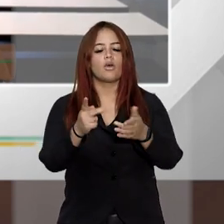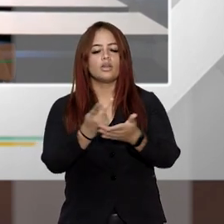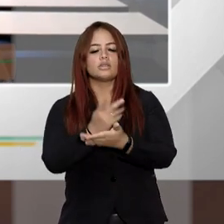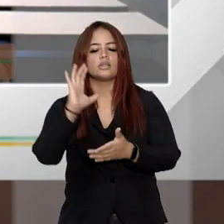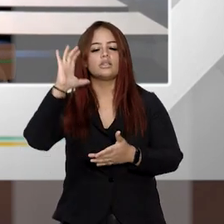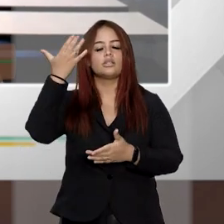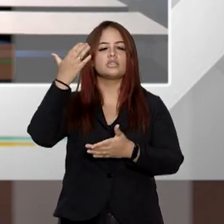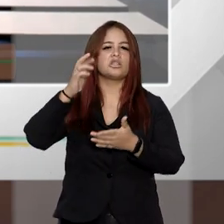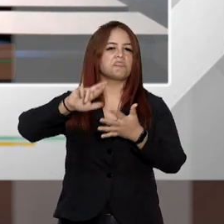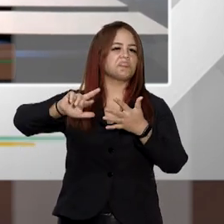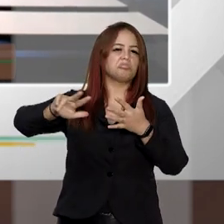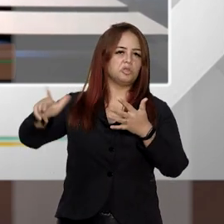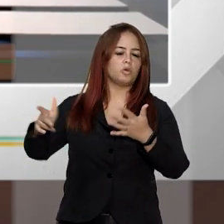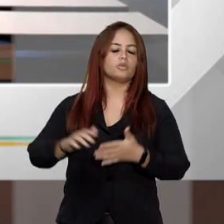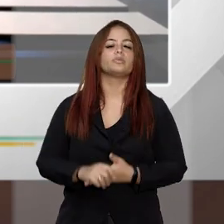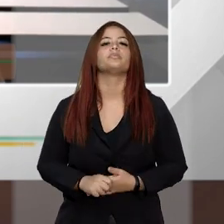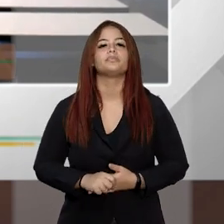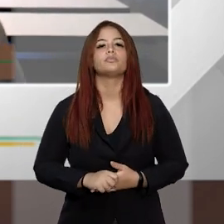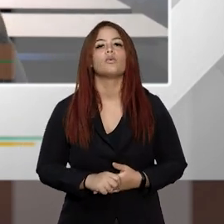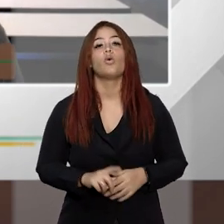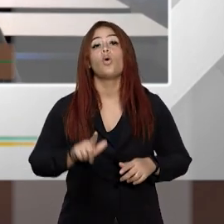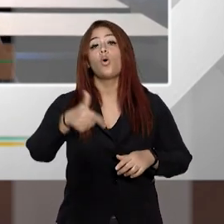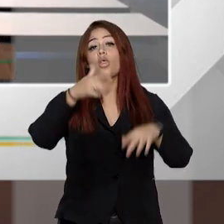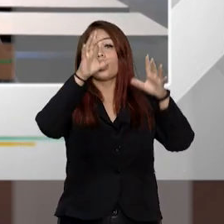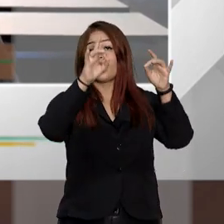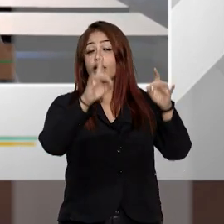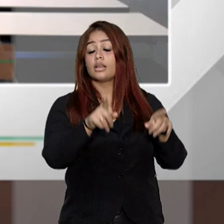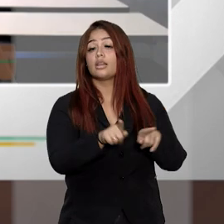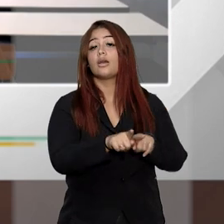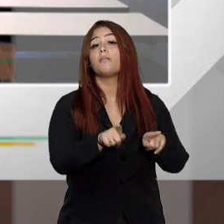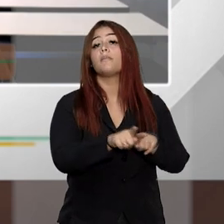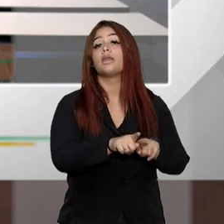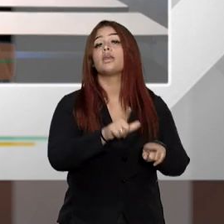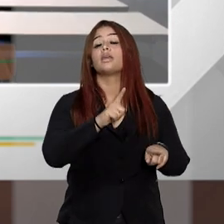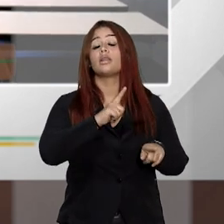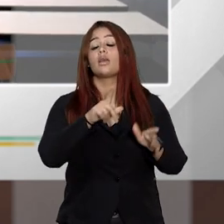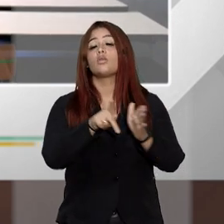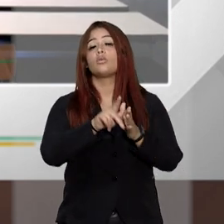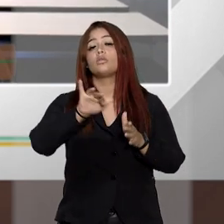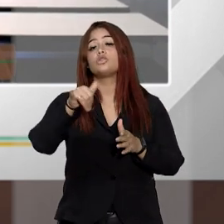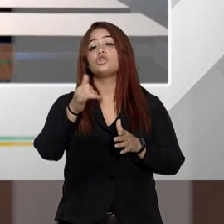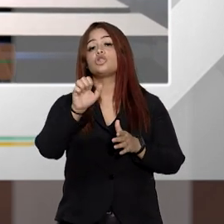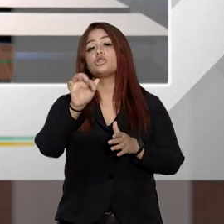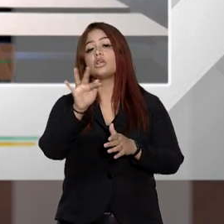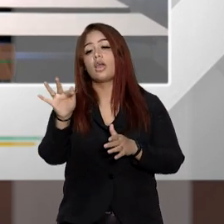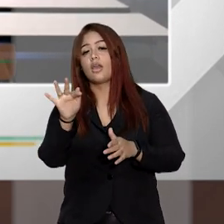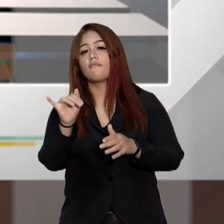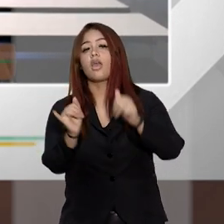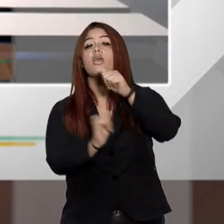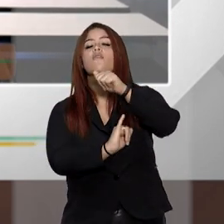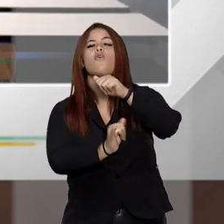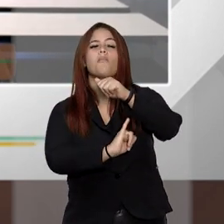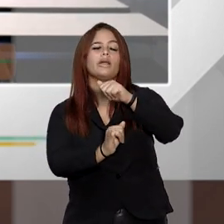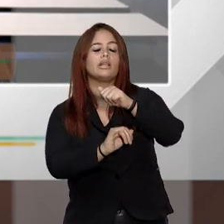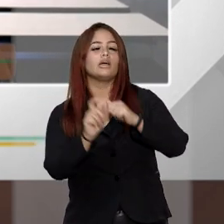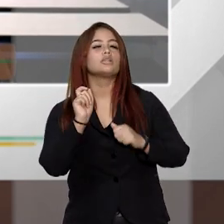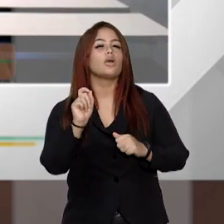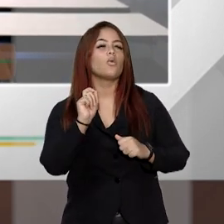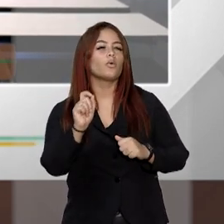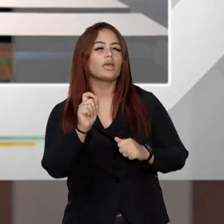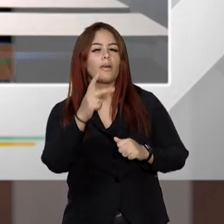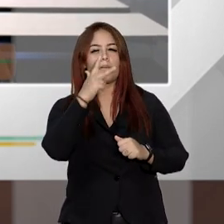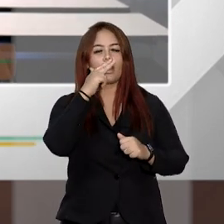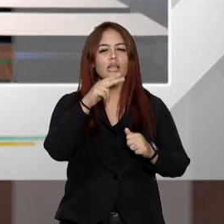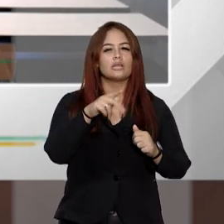das decisões, entre outros. Uma outra característica que a gente tem nos juizados é a informalidade, né? Que é